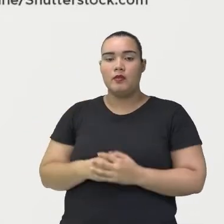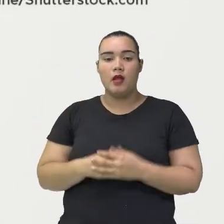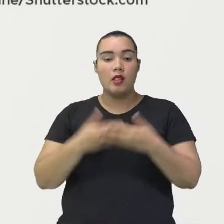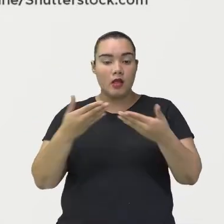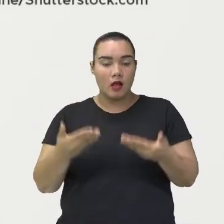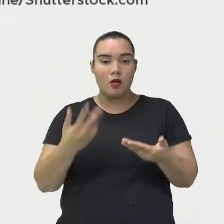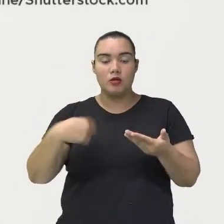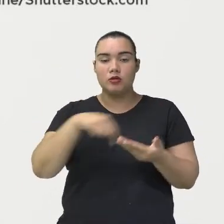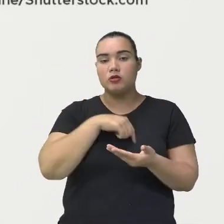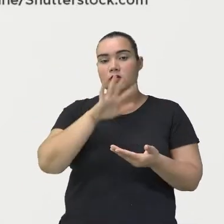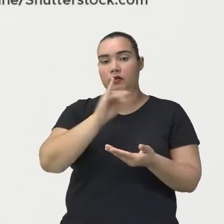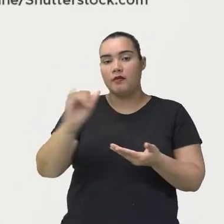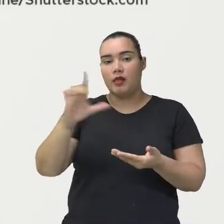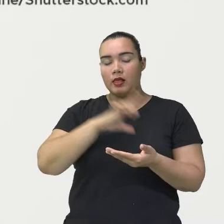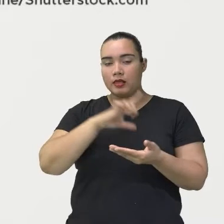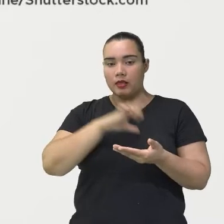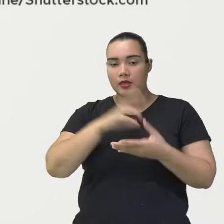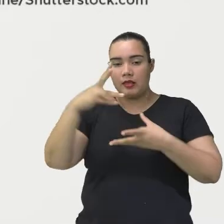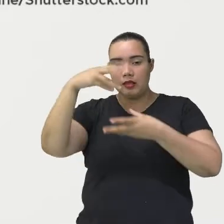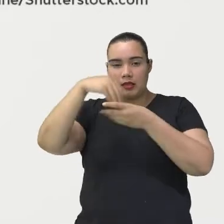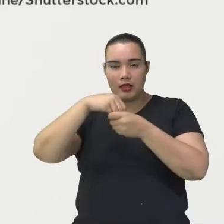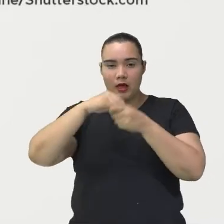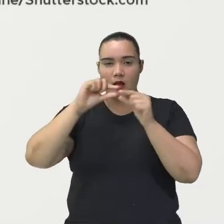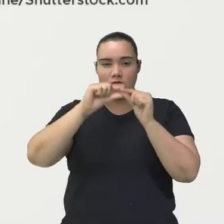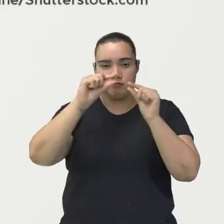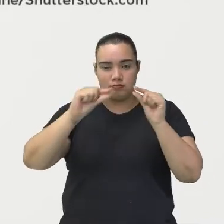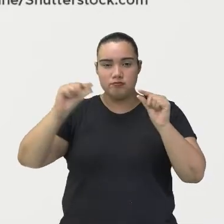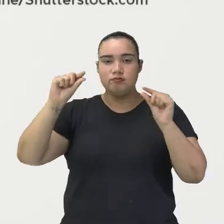gente vai ter nesses filamentos